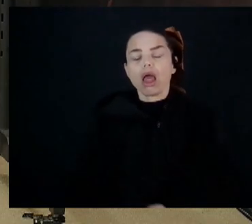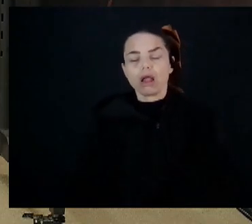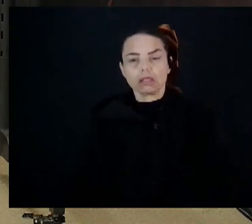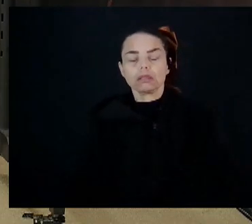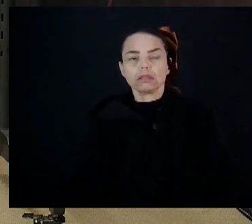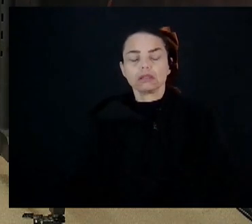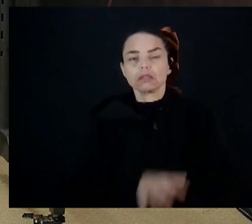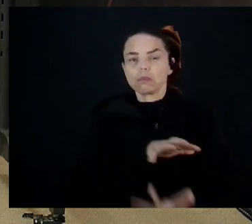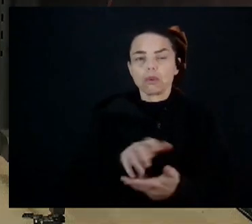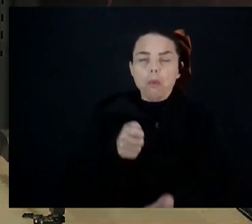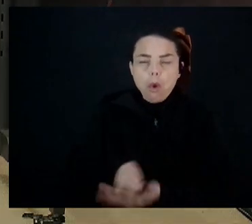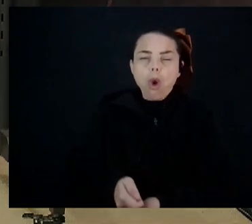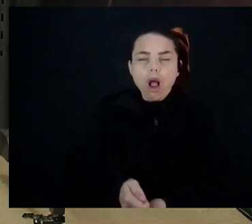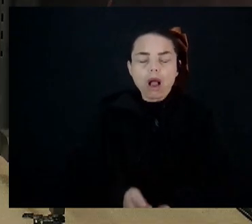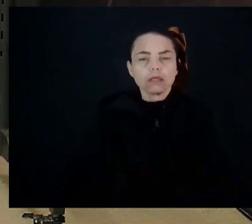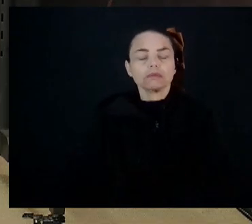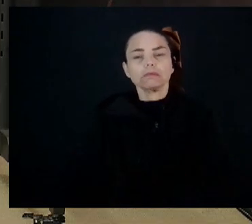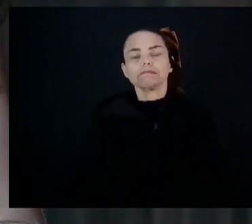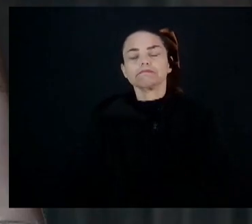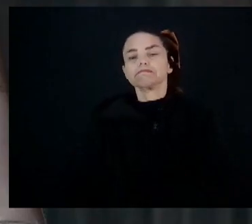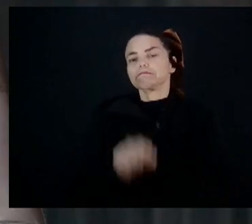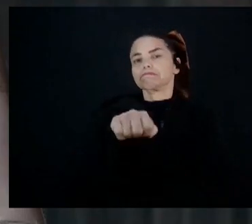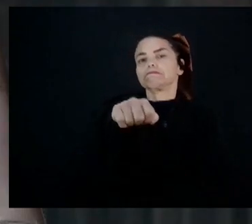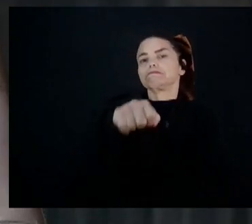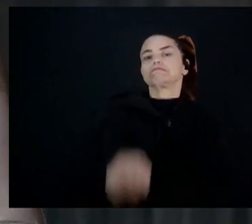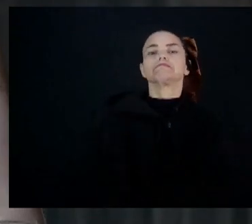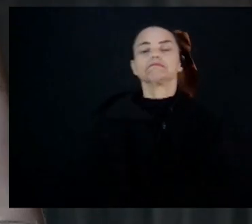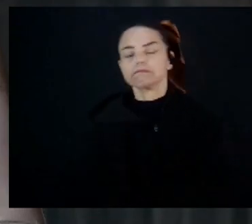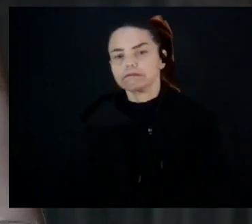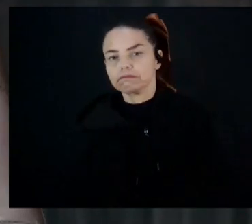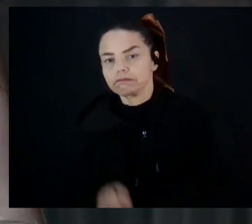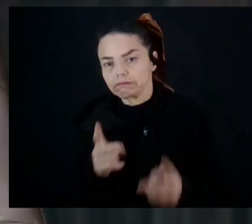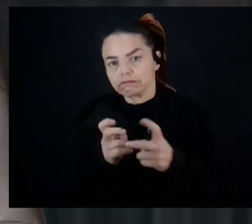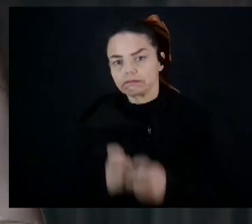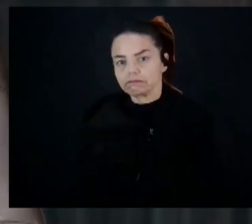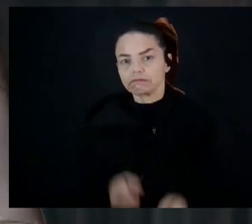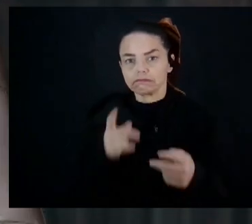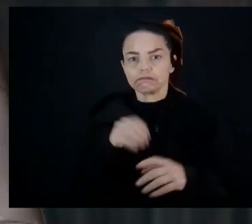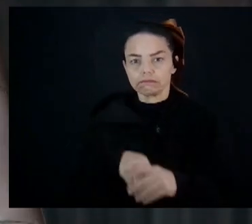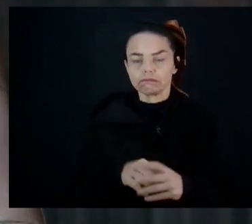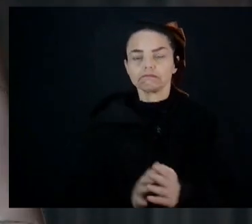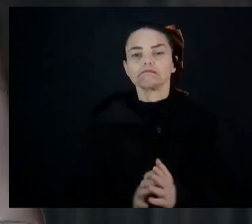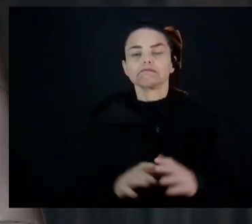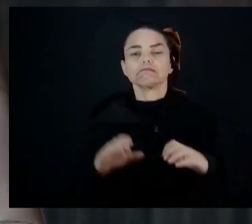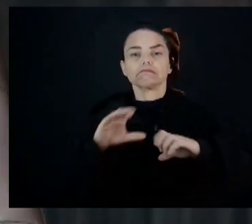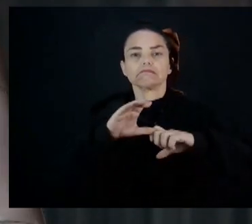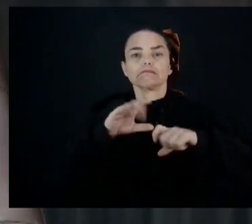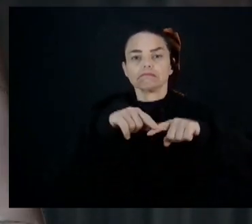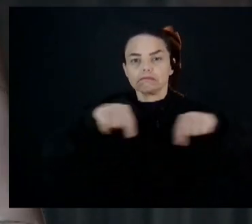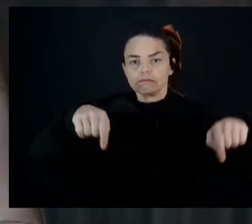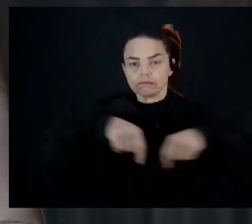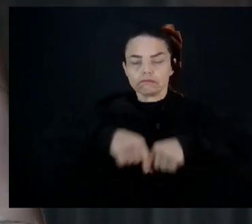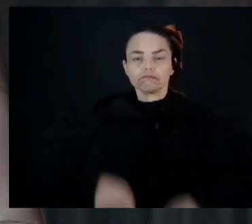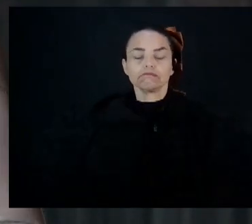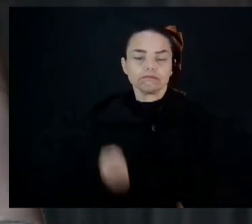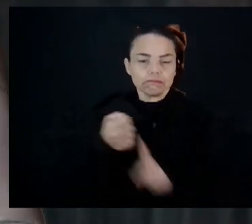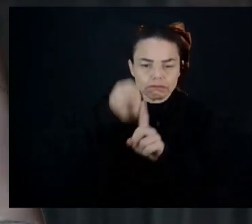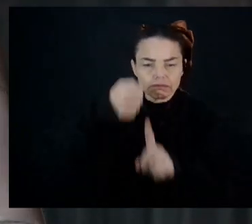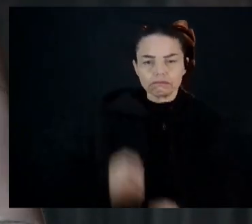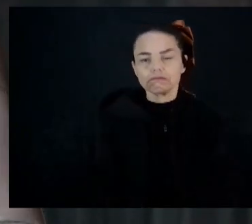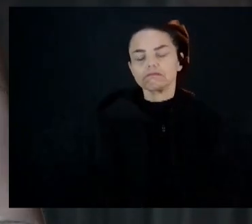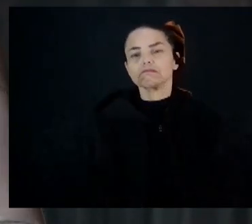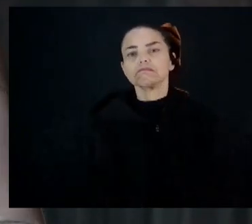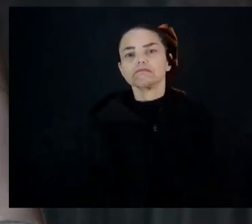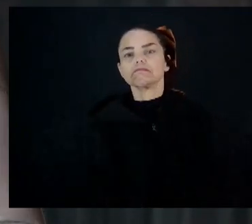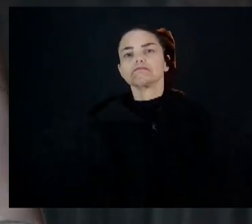hoje? Sim, eu percebo que tem muito isso quando eu vejo dentro do consultório, esse impacto não